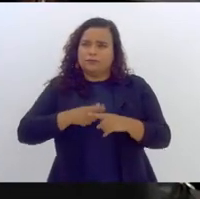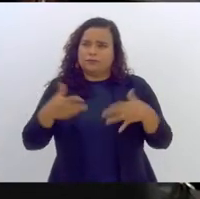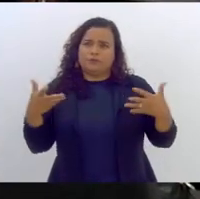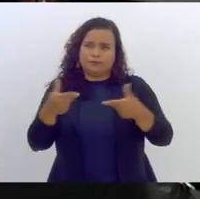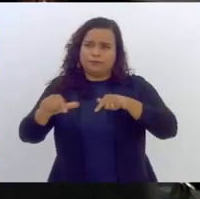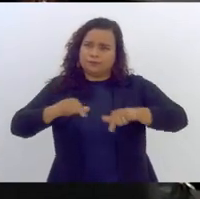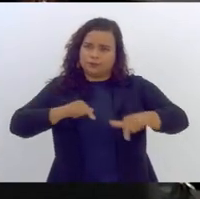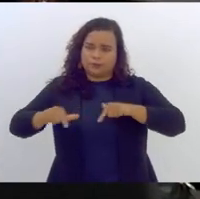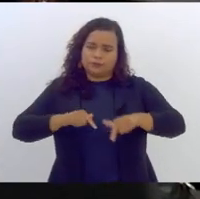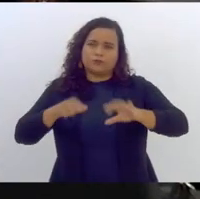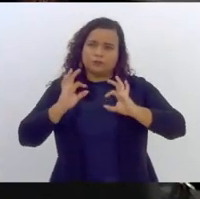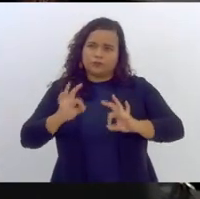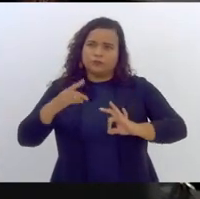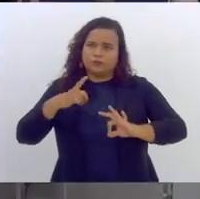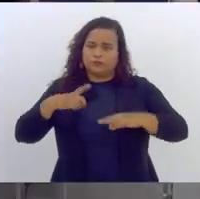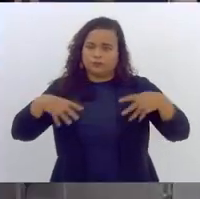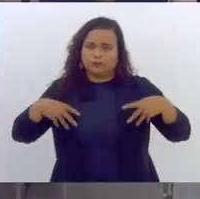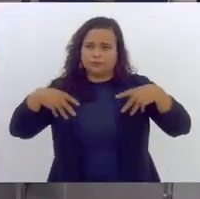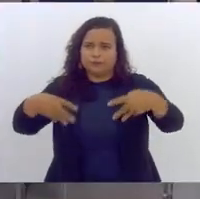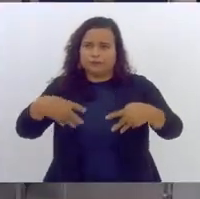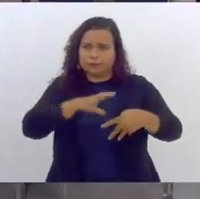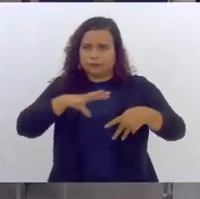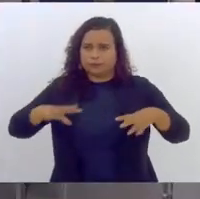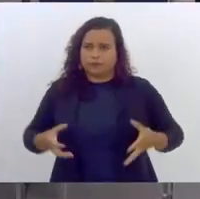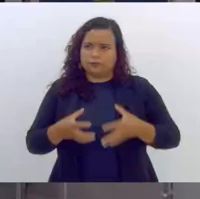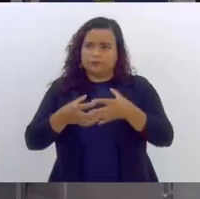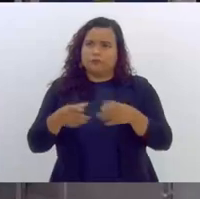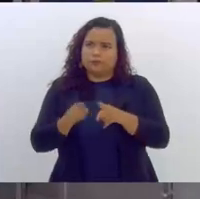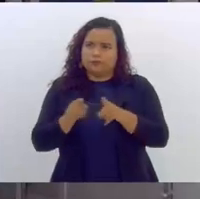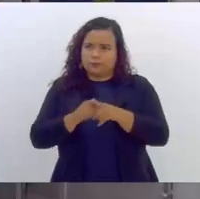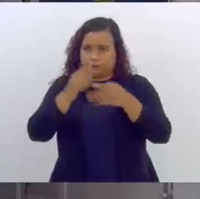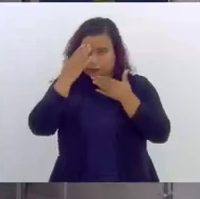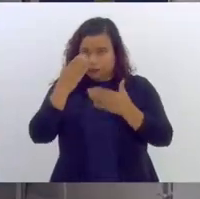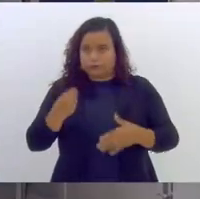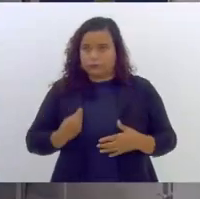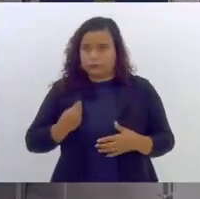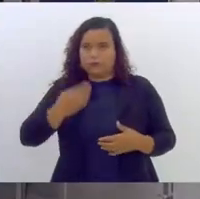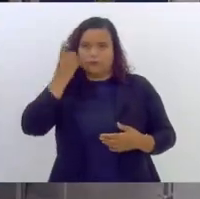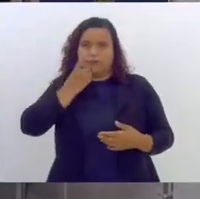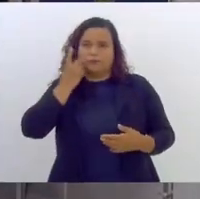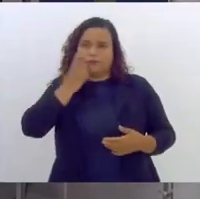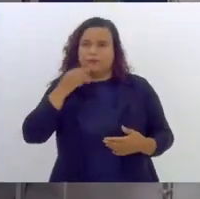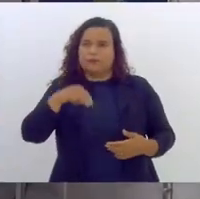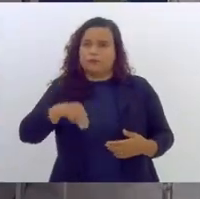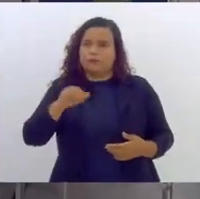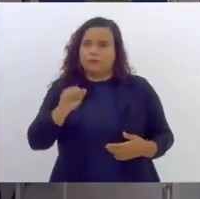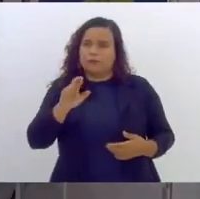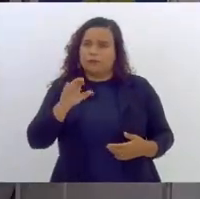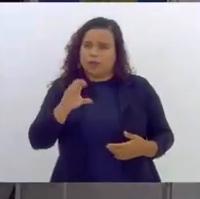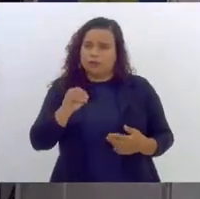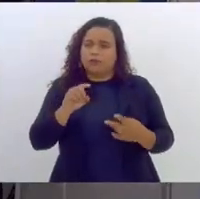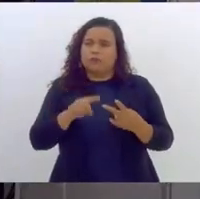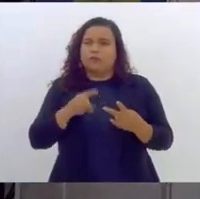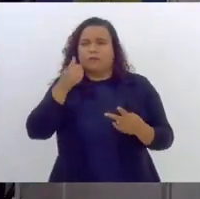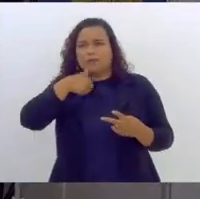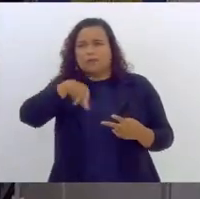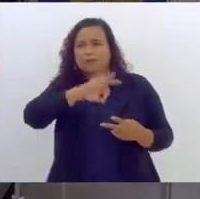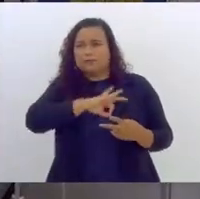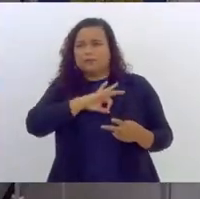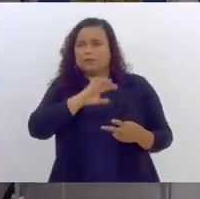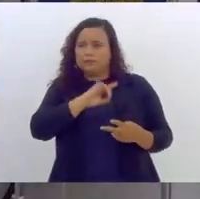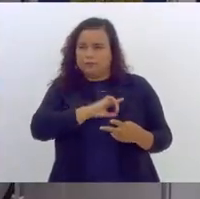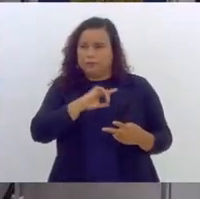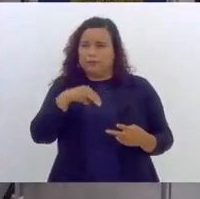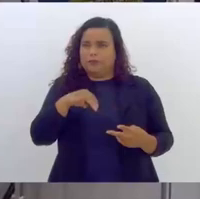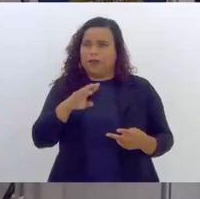excelente trabalho que vem fazendo a frente dessa comissão agradecer também a presença dos deputados Márcio Gualberto delegado da Marta Rocha